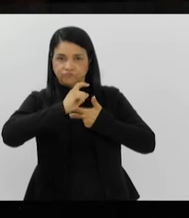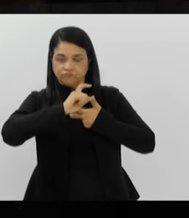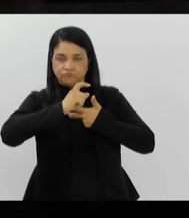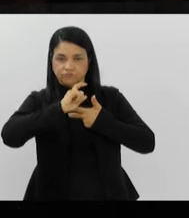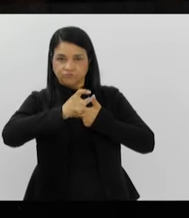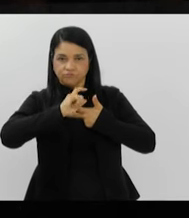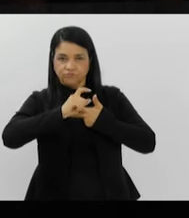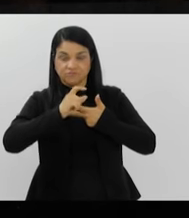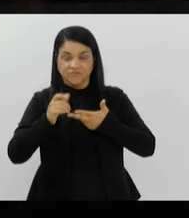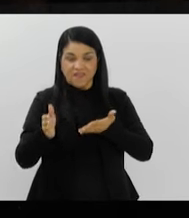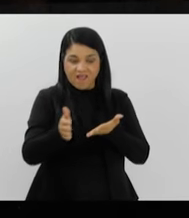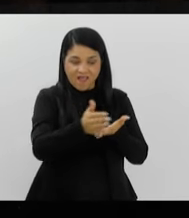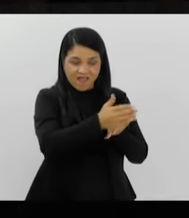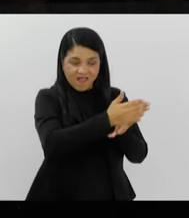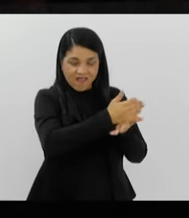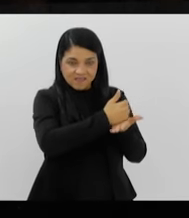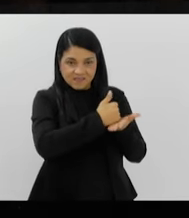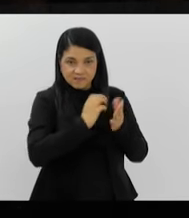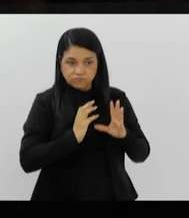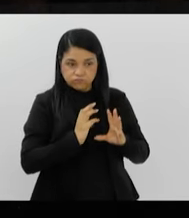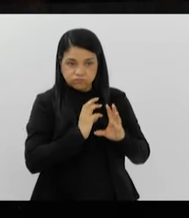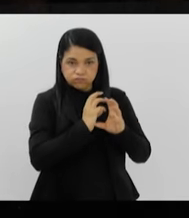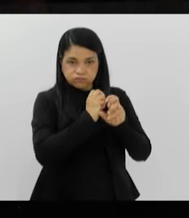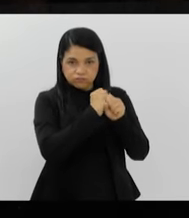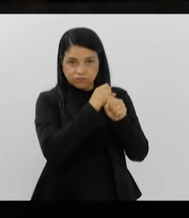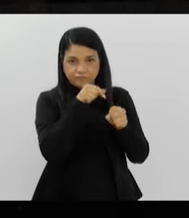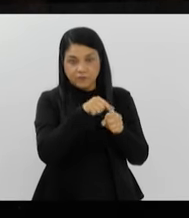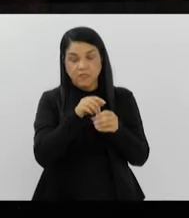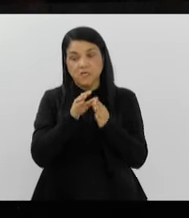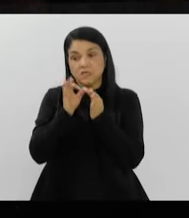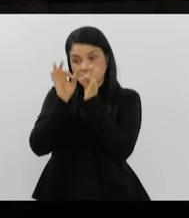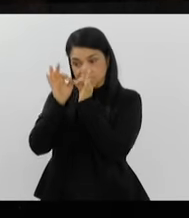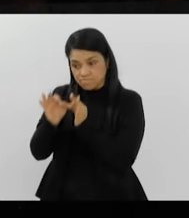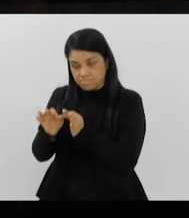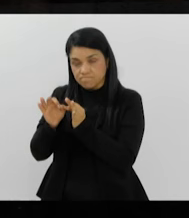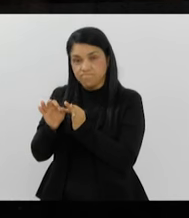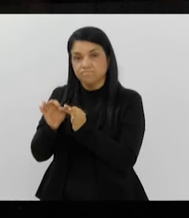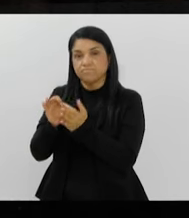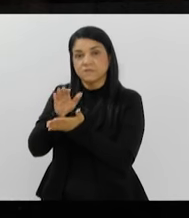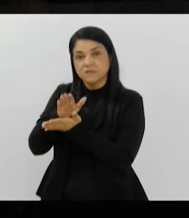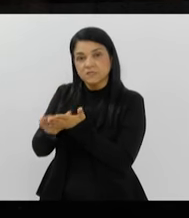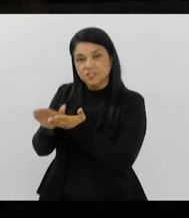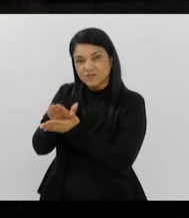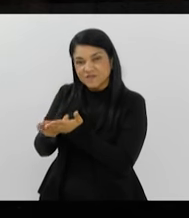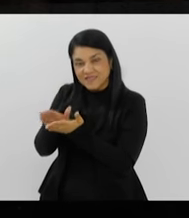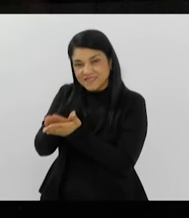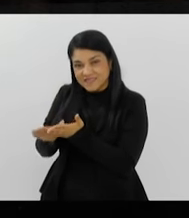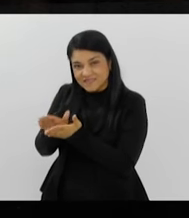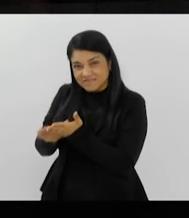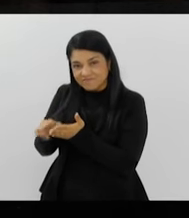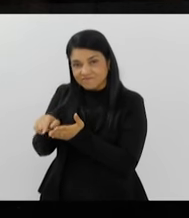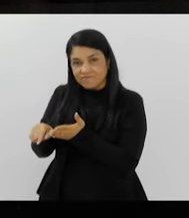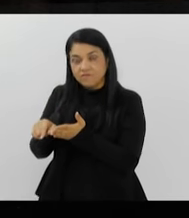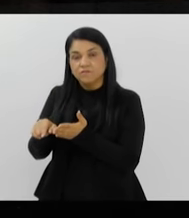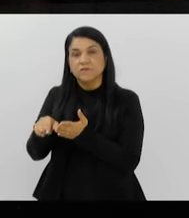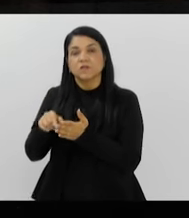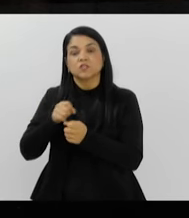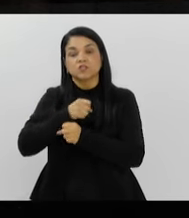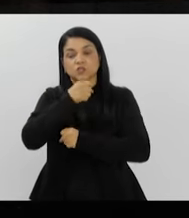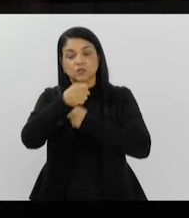a receita e fixa a despesa do Estado do Rio de Janeiro para o exercício